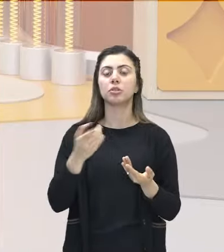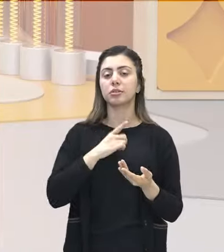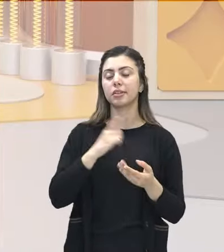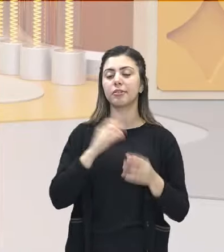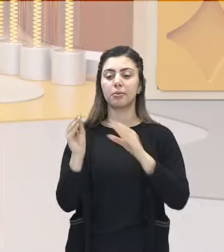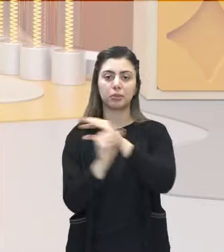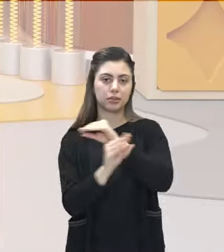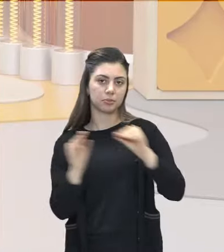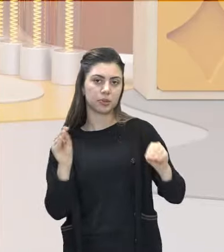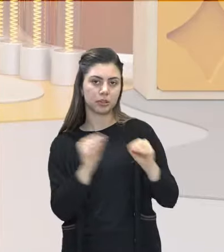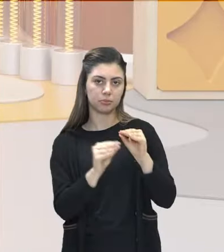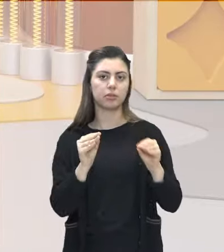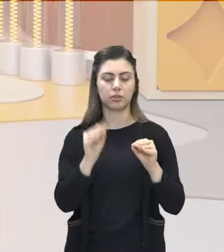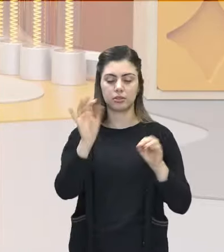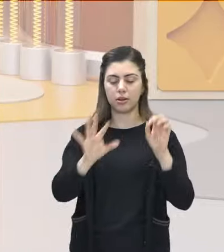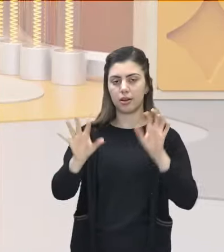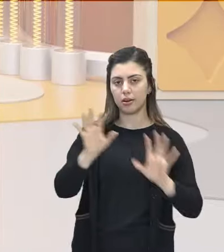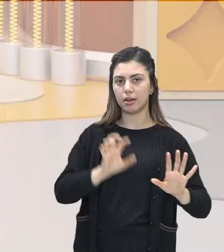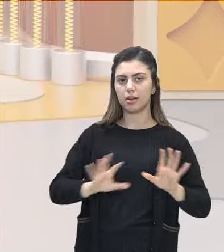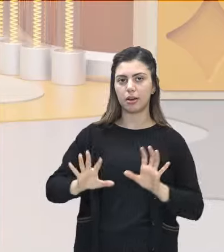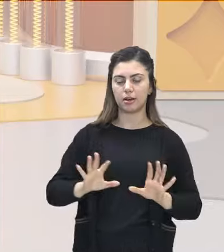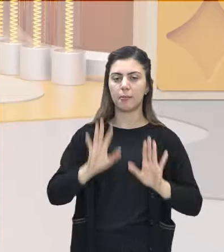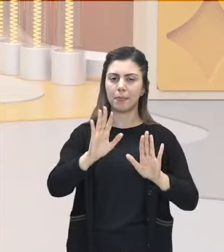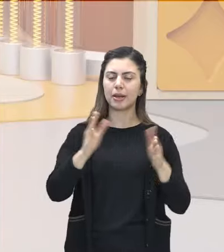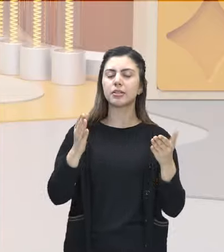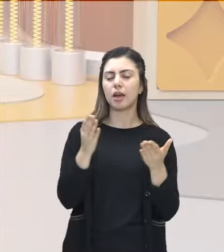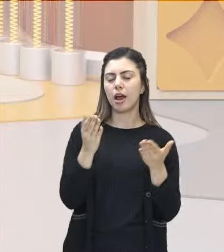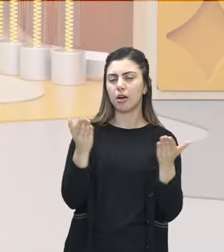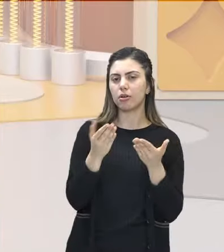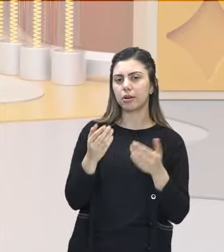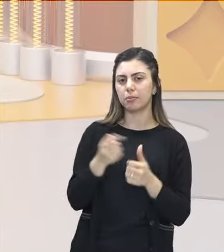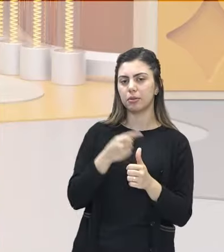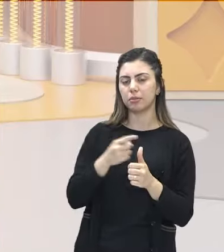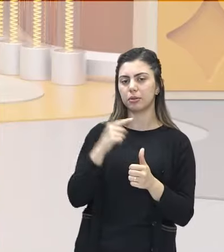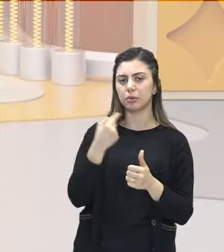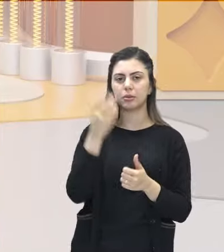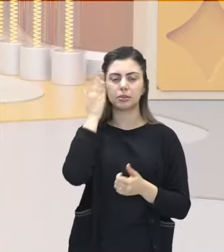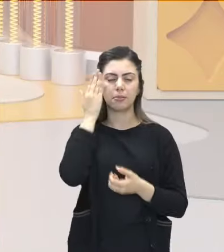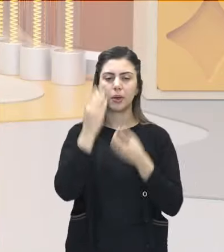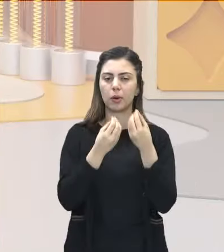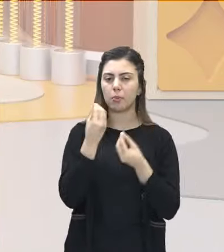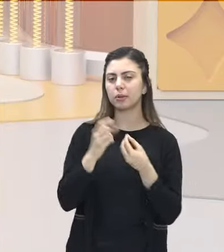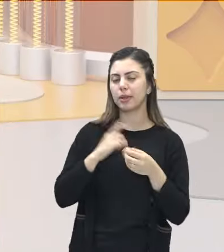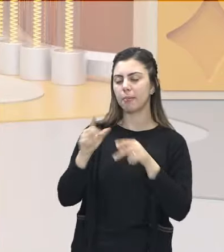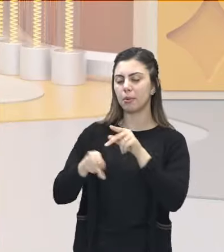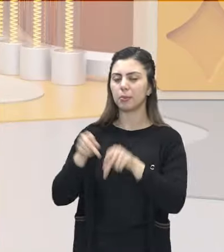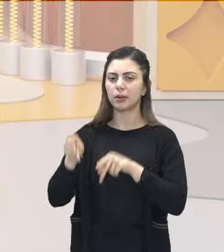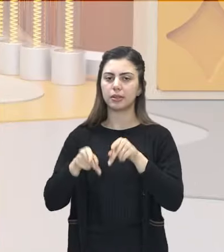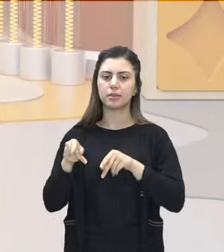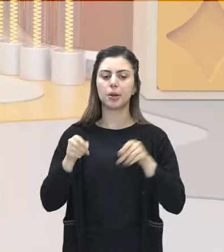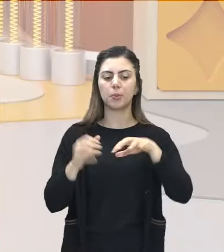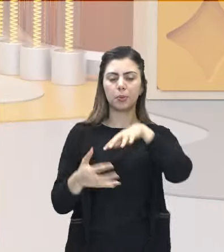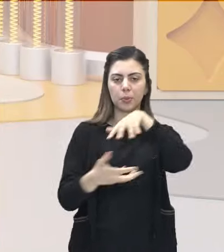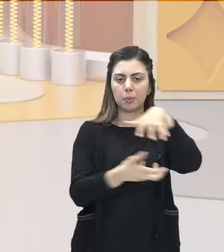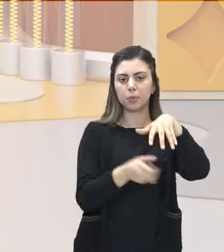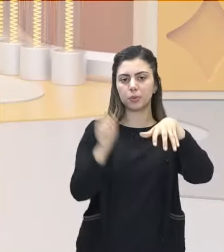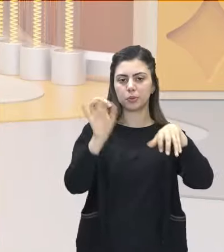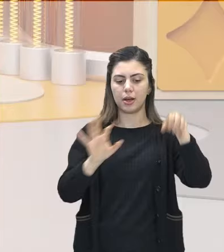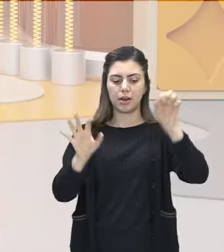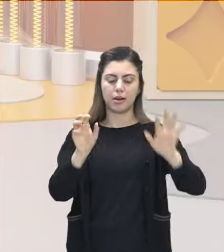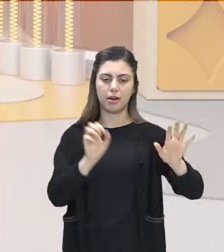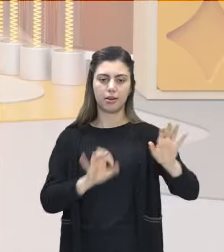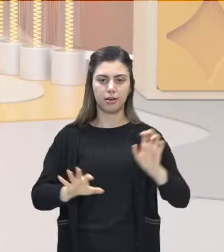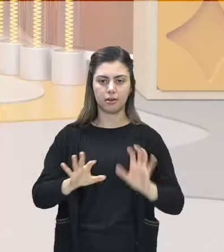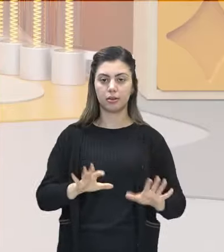séculos Mas vamos por pares primeiramente vamos entender como está distribuída a população mundial e eu gostaria de começar essa fala